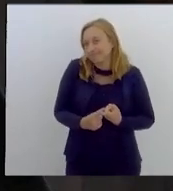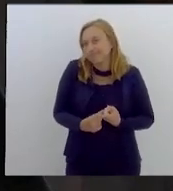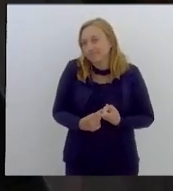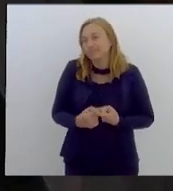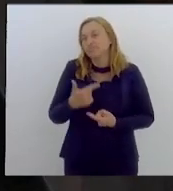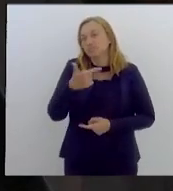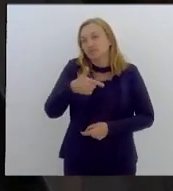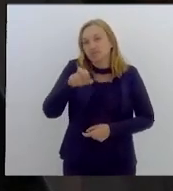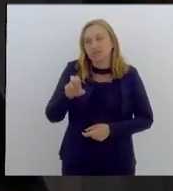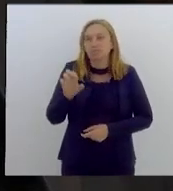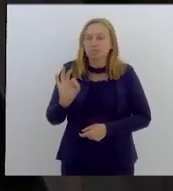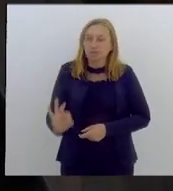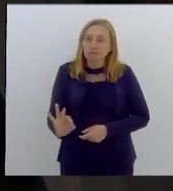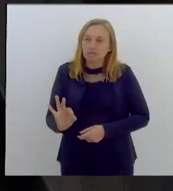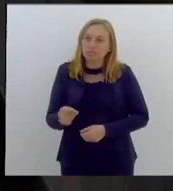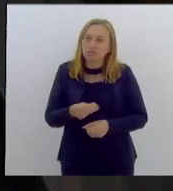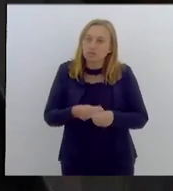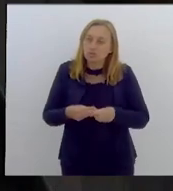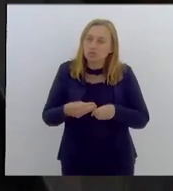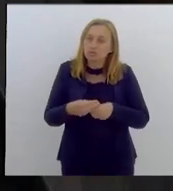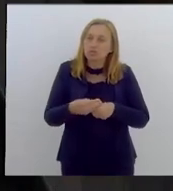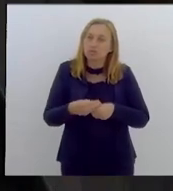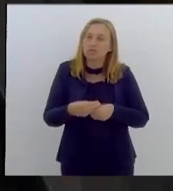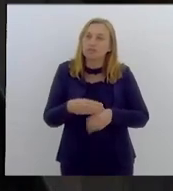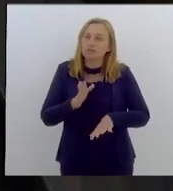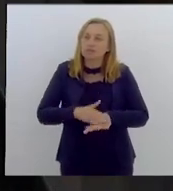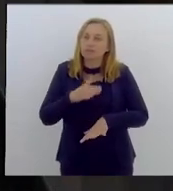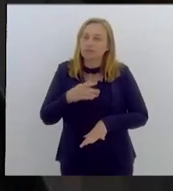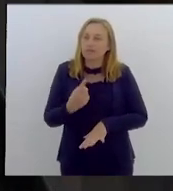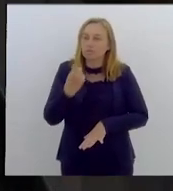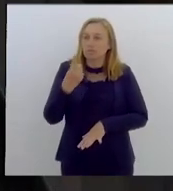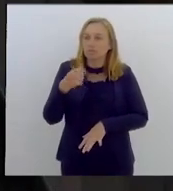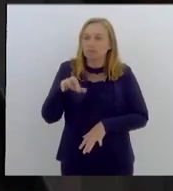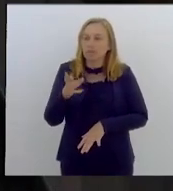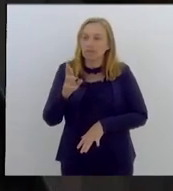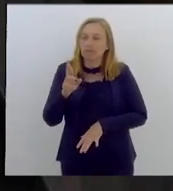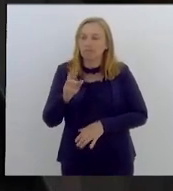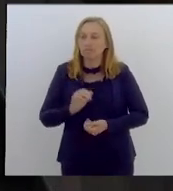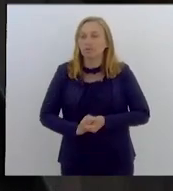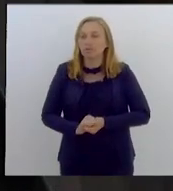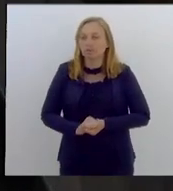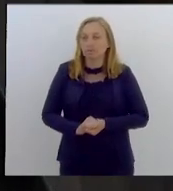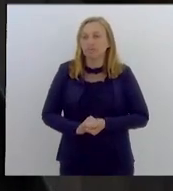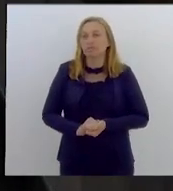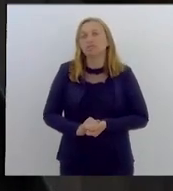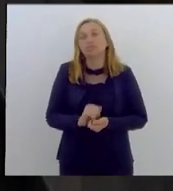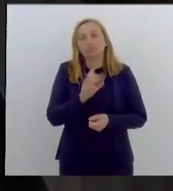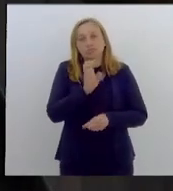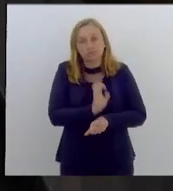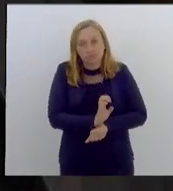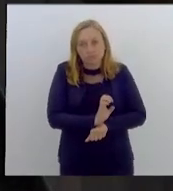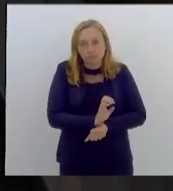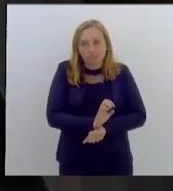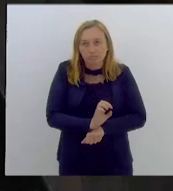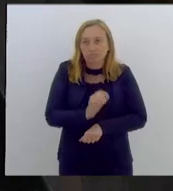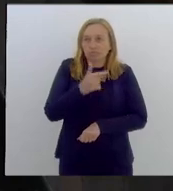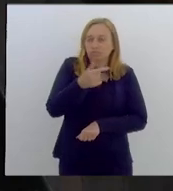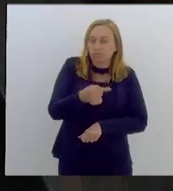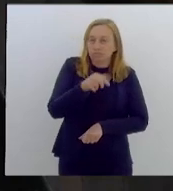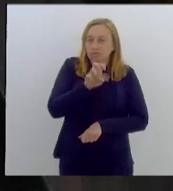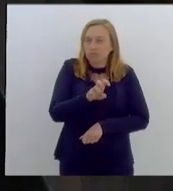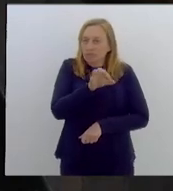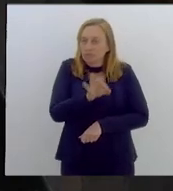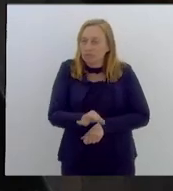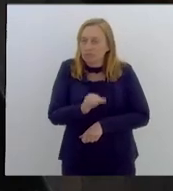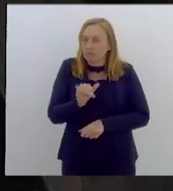os 25% dos municípios, tem mais 1,5 bilhão dos municípios, porque o Estado fica com